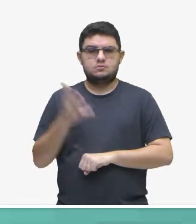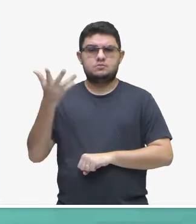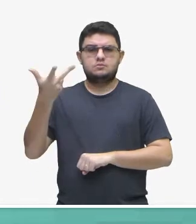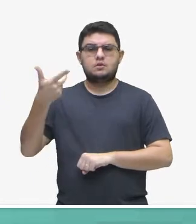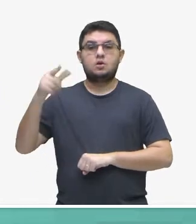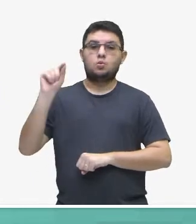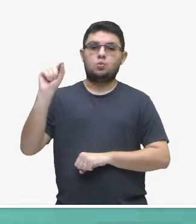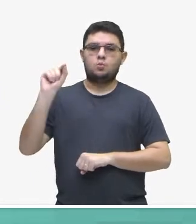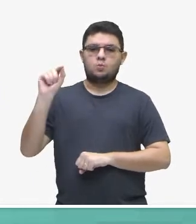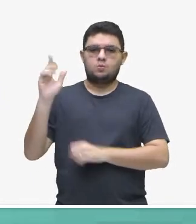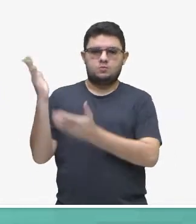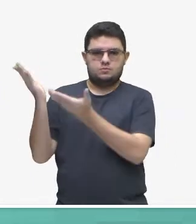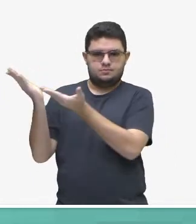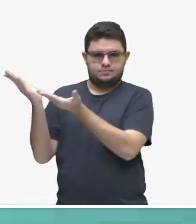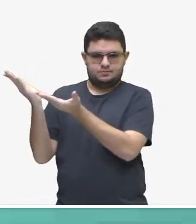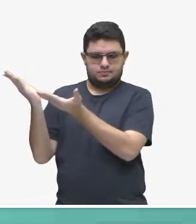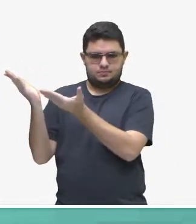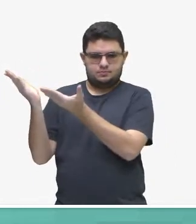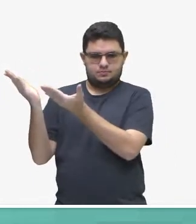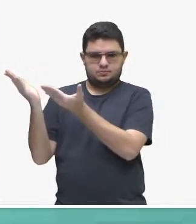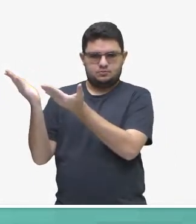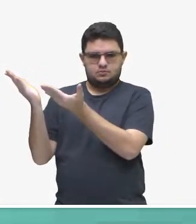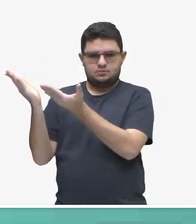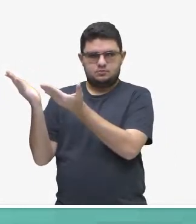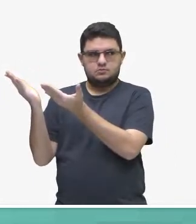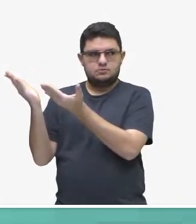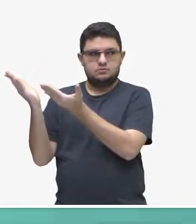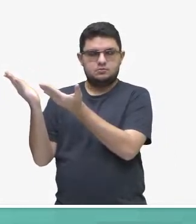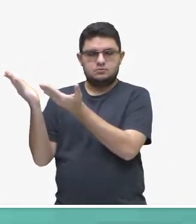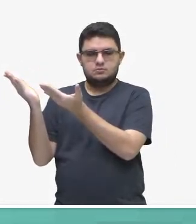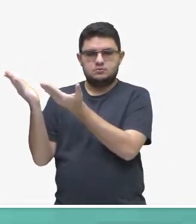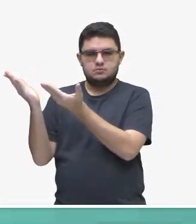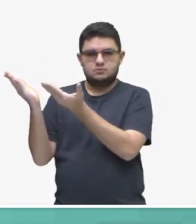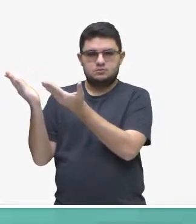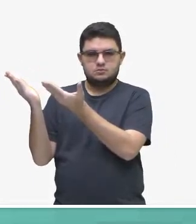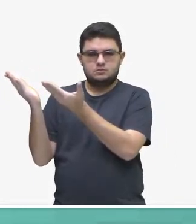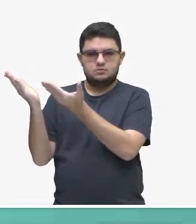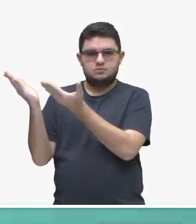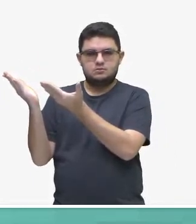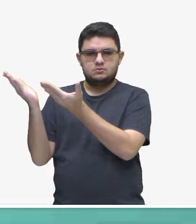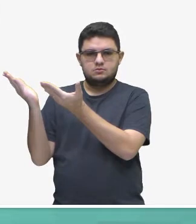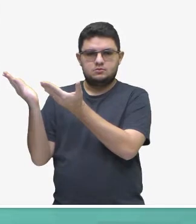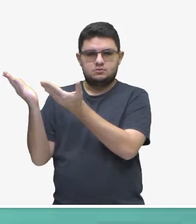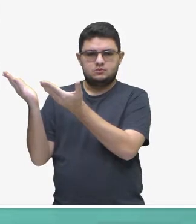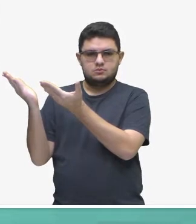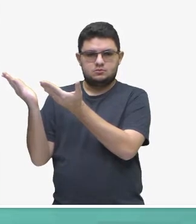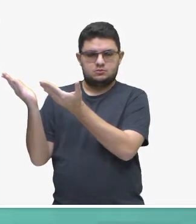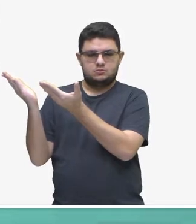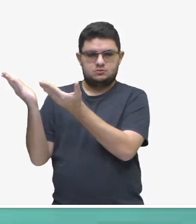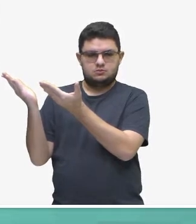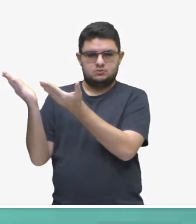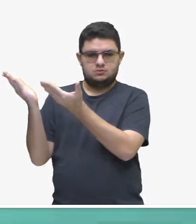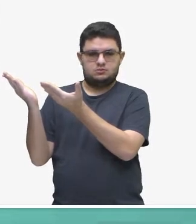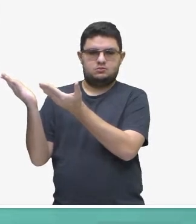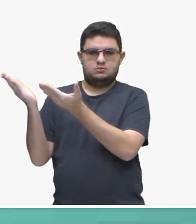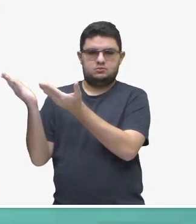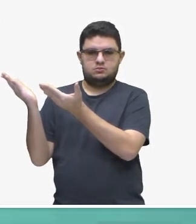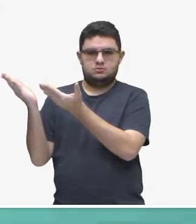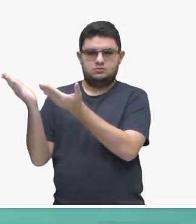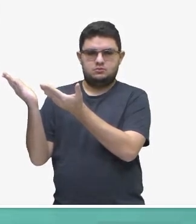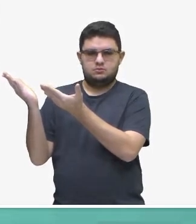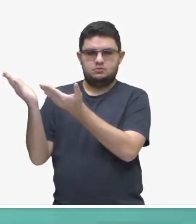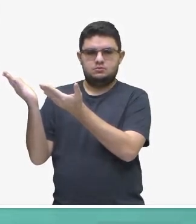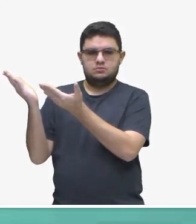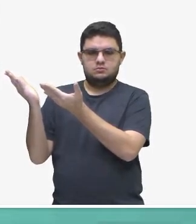Habilidade. Saber estruturar as frases no presente simples usando o auxiliar does e as palavras com